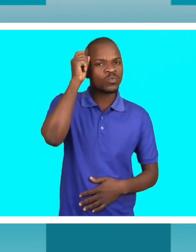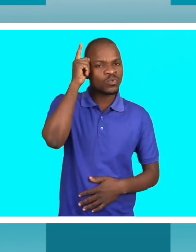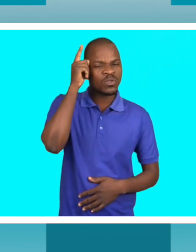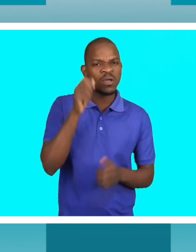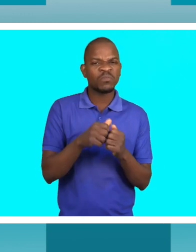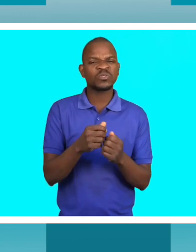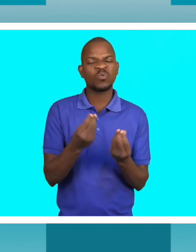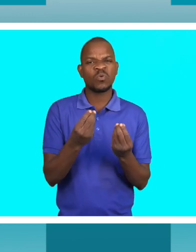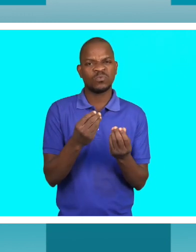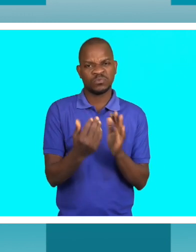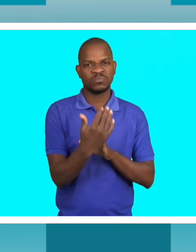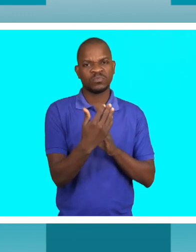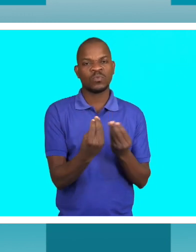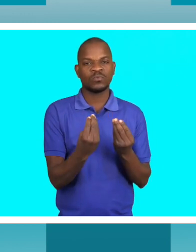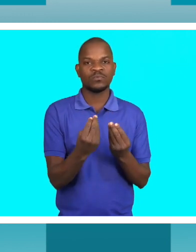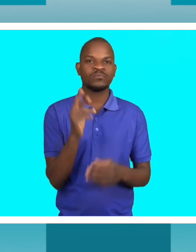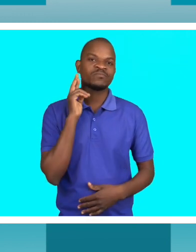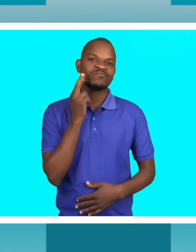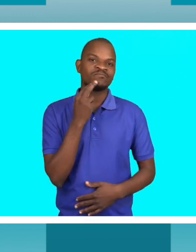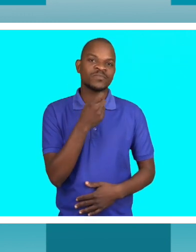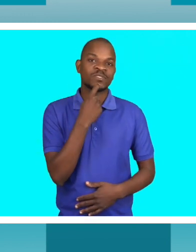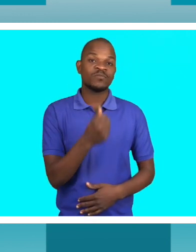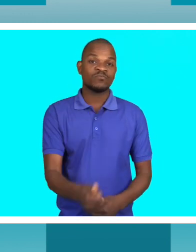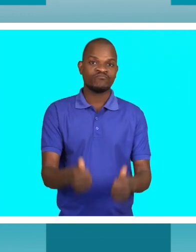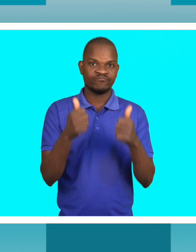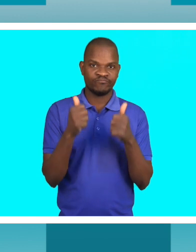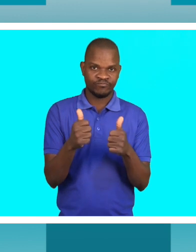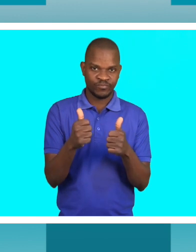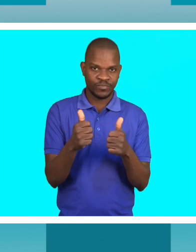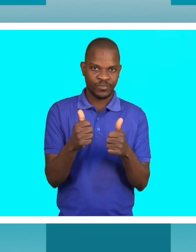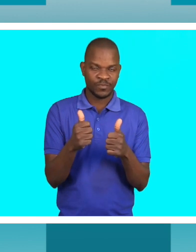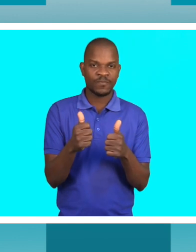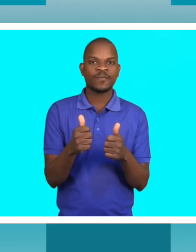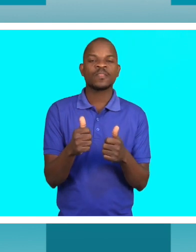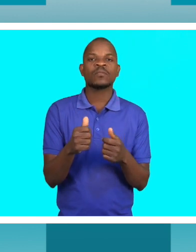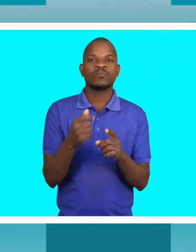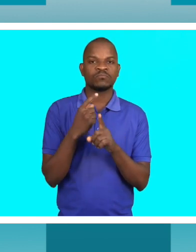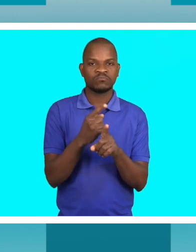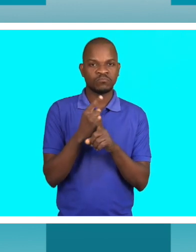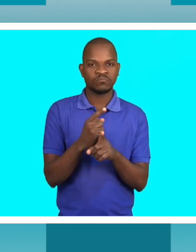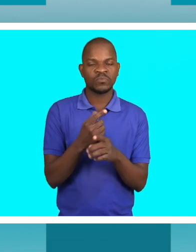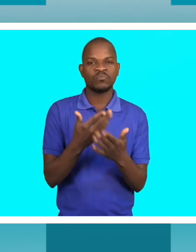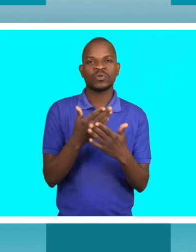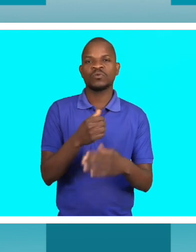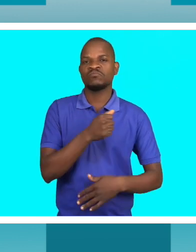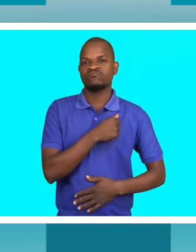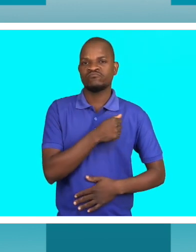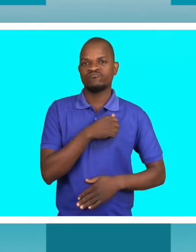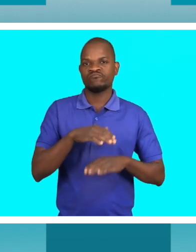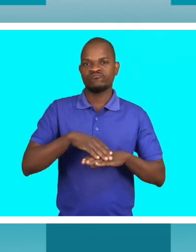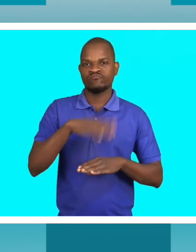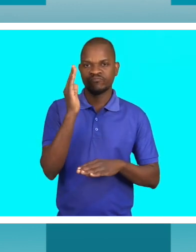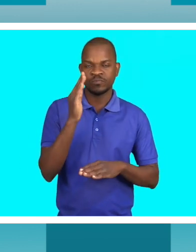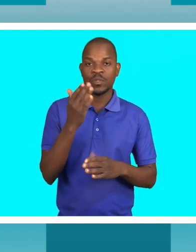o que achou desta edição de Jogo Escolar? Foi muito bom e gostei muito,